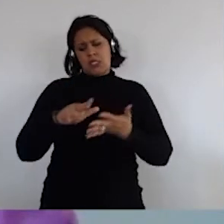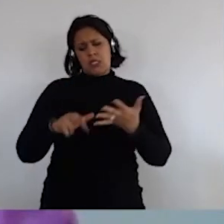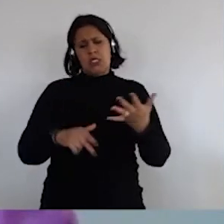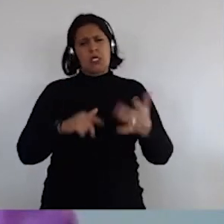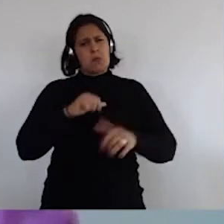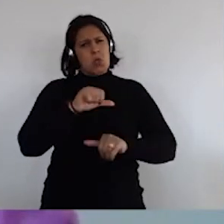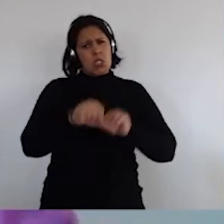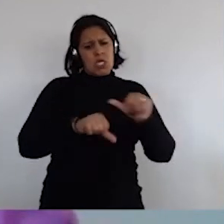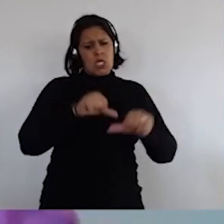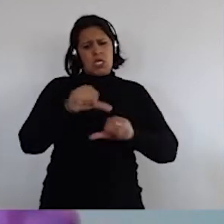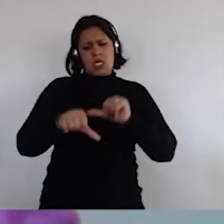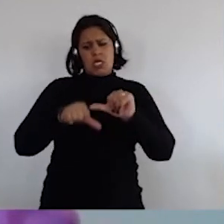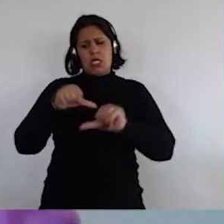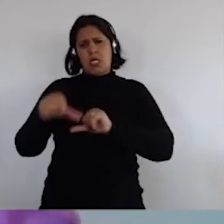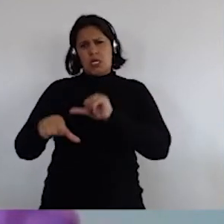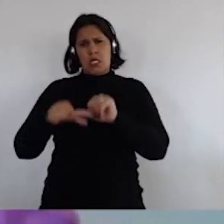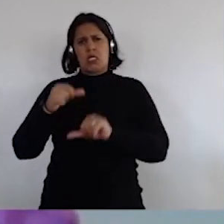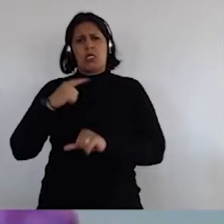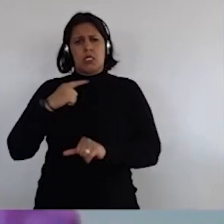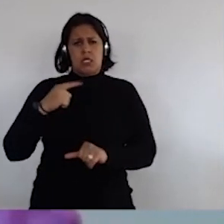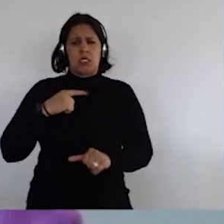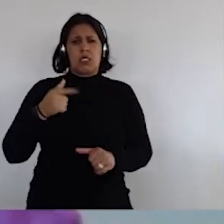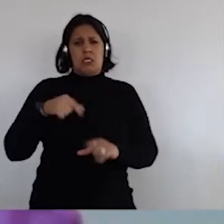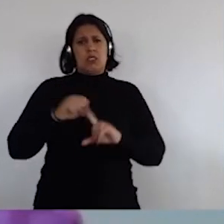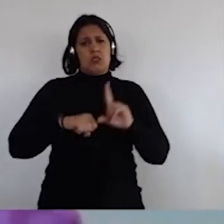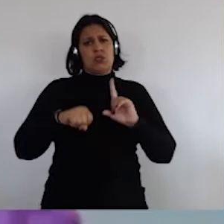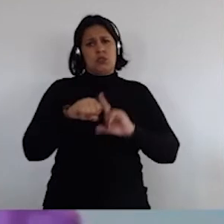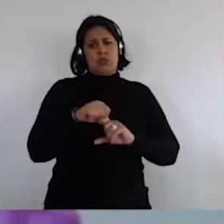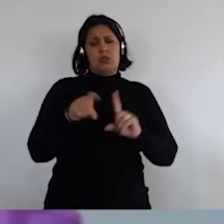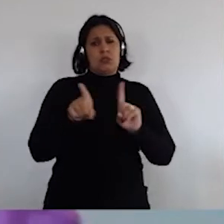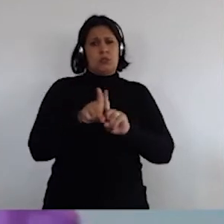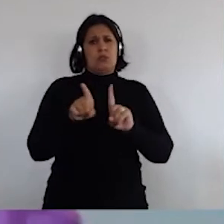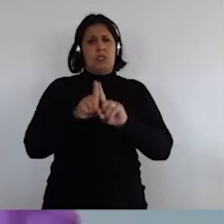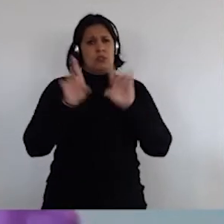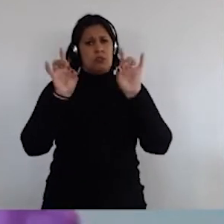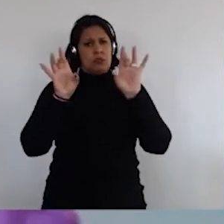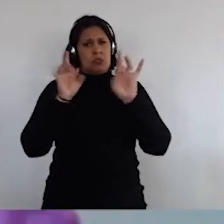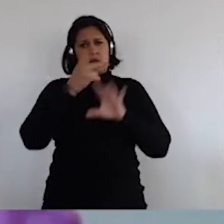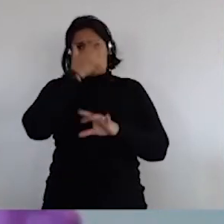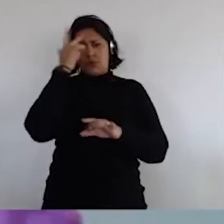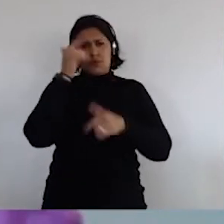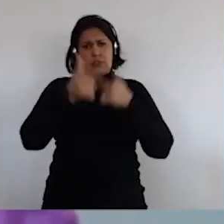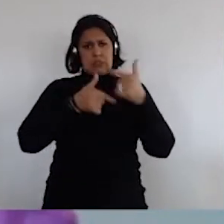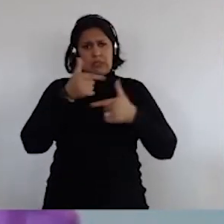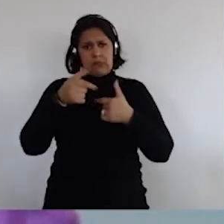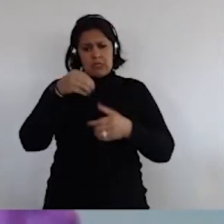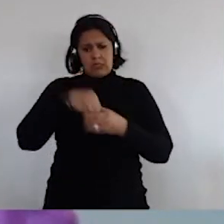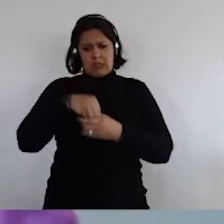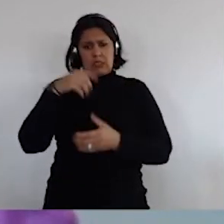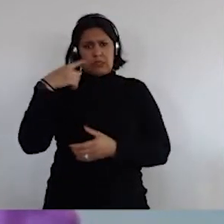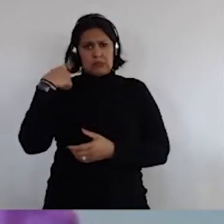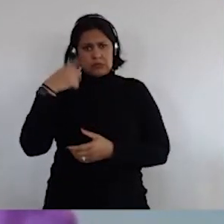sociedade como um todo, e em especial aos operadores do direito, tem enfrentado durante esse período